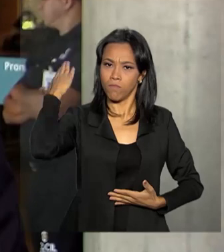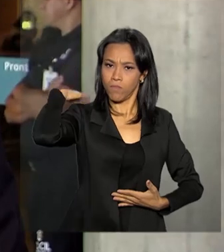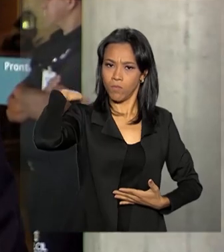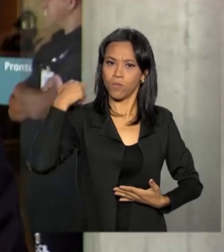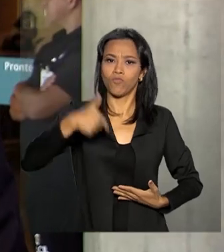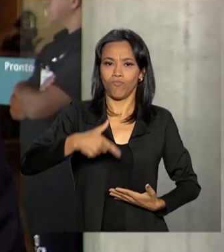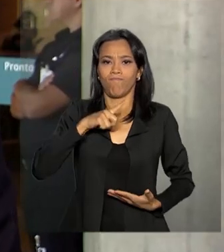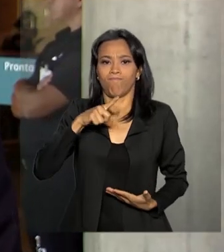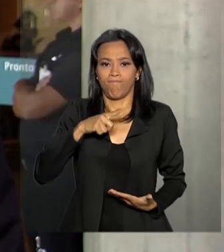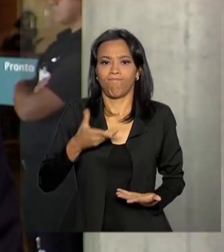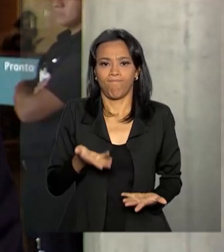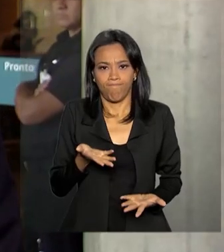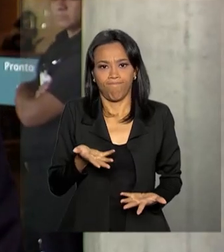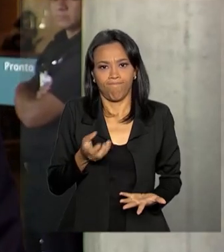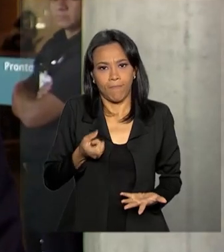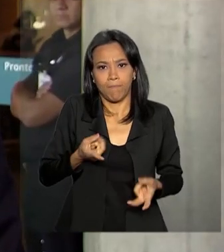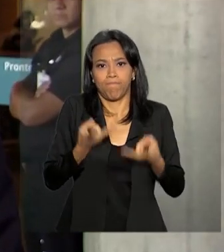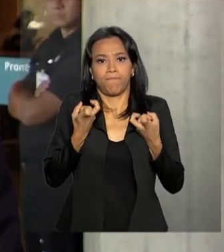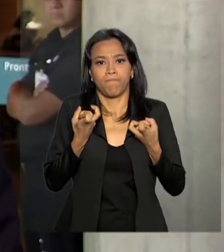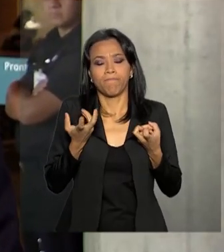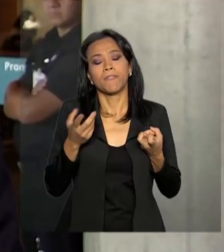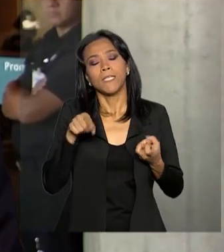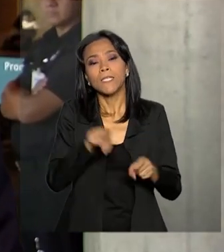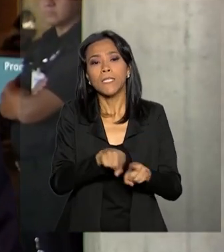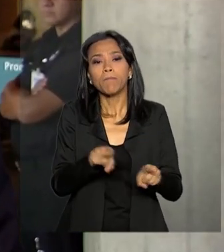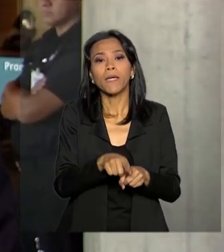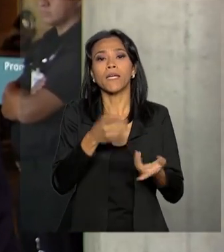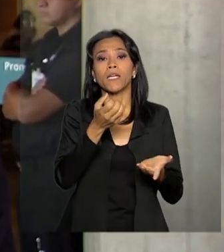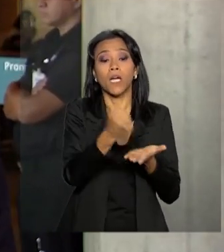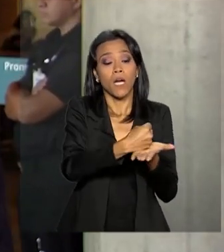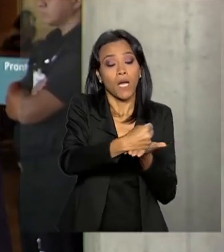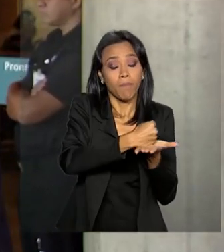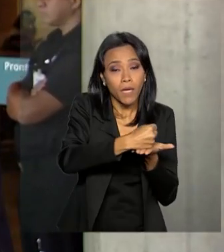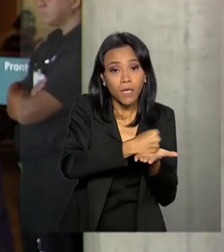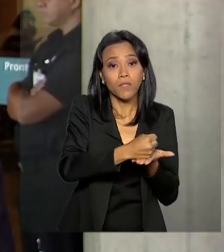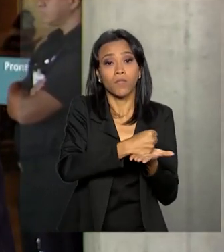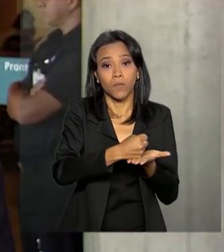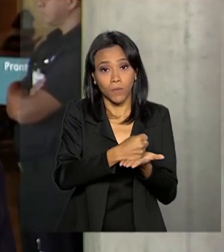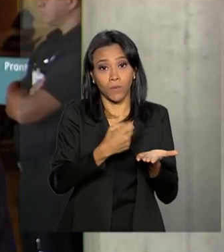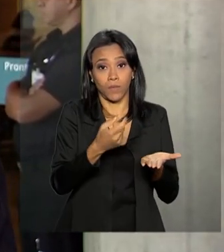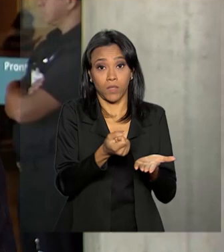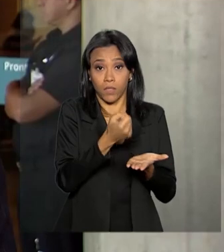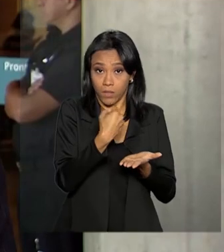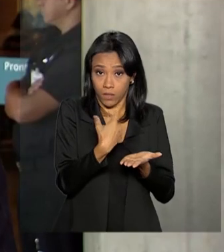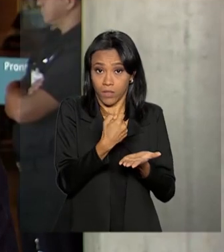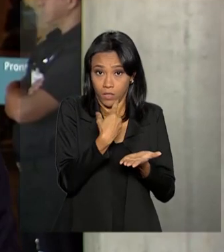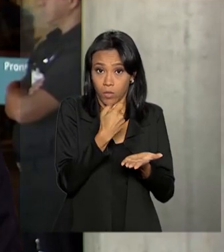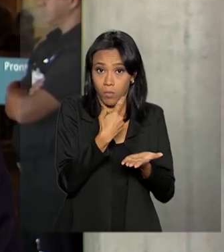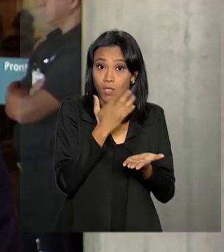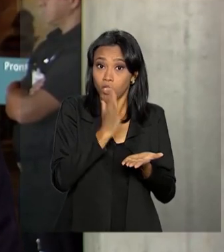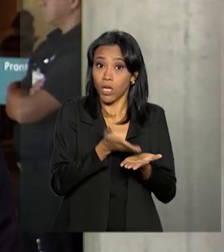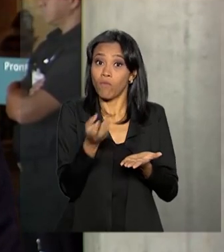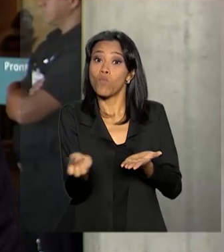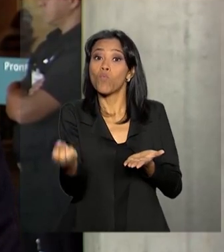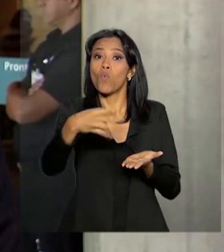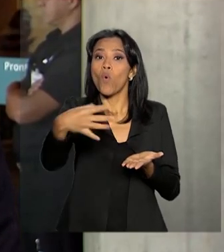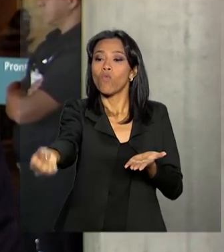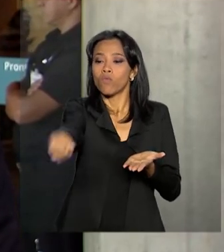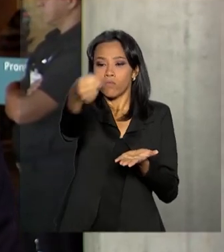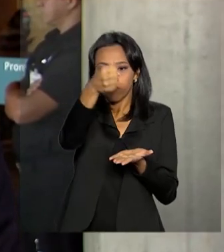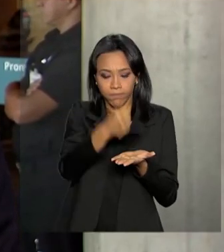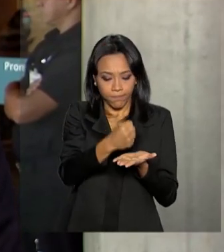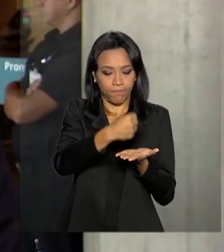ajuste na terapia de antibióticos que o presidente vinha recebendo. Foi colocado uma droga nova, um